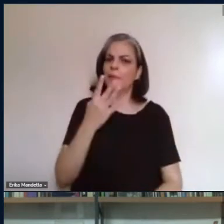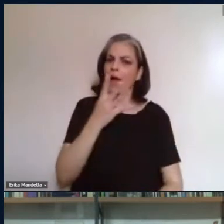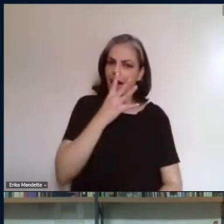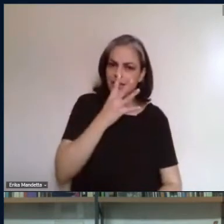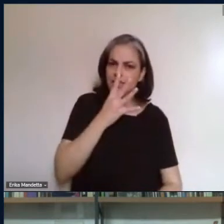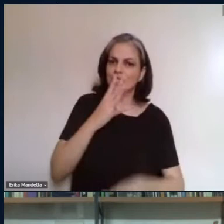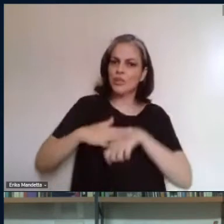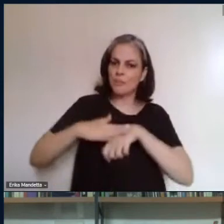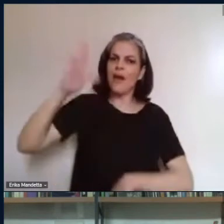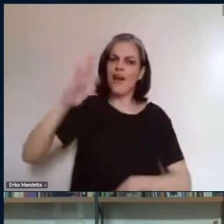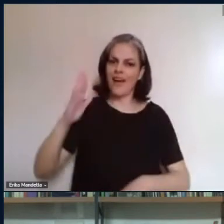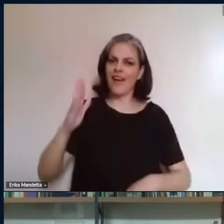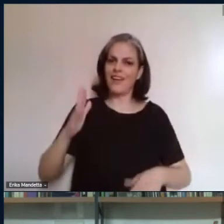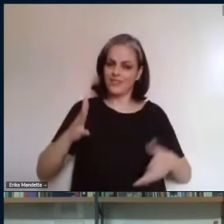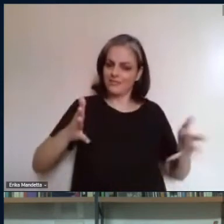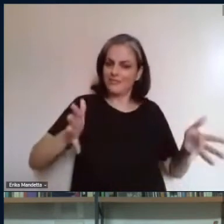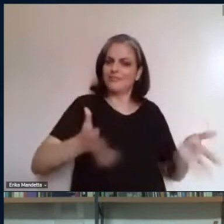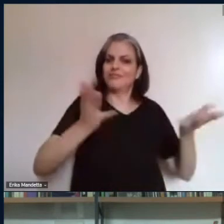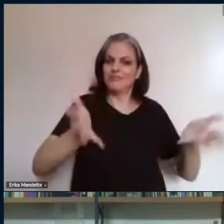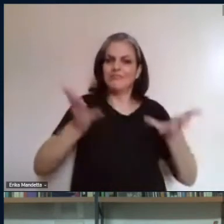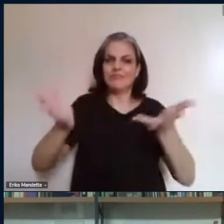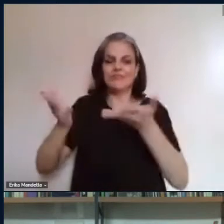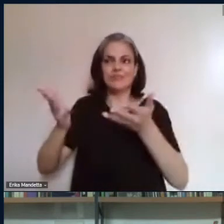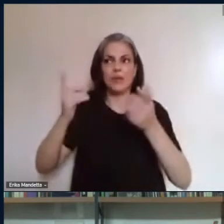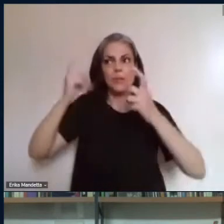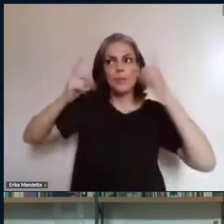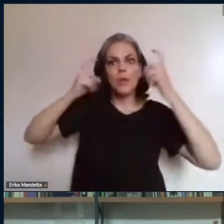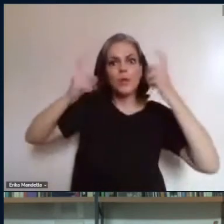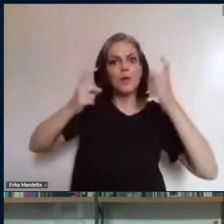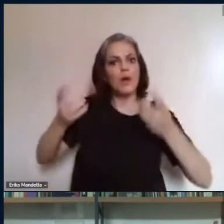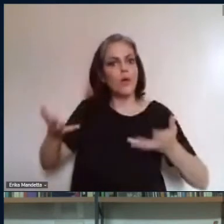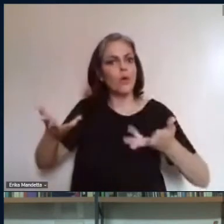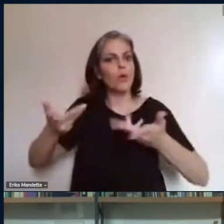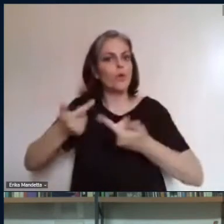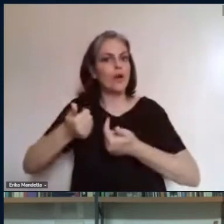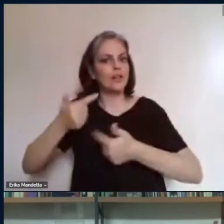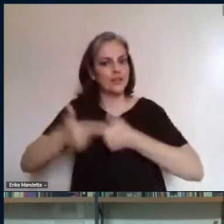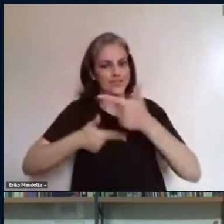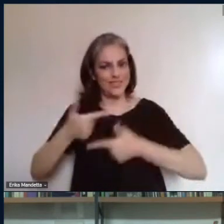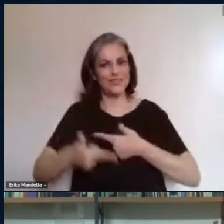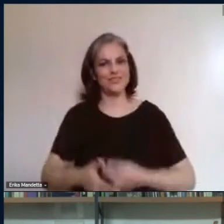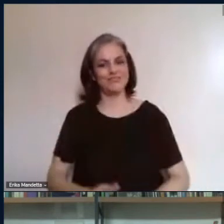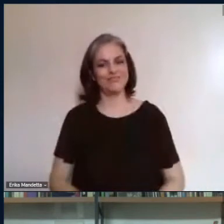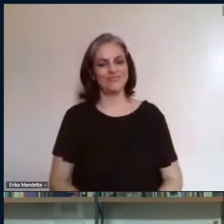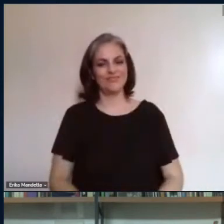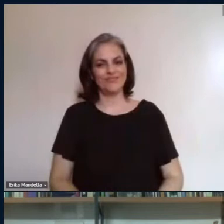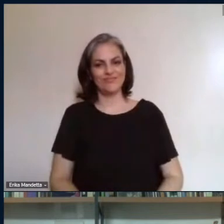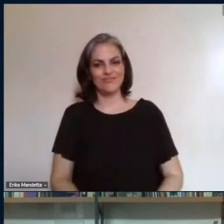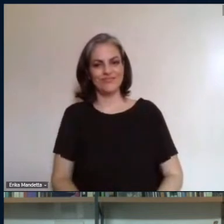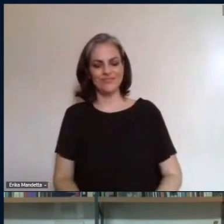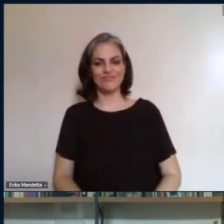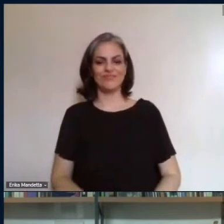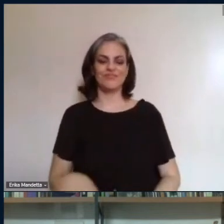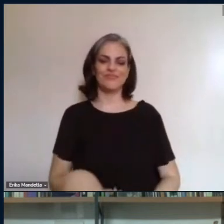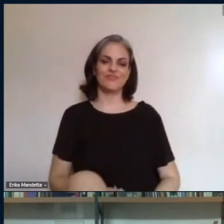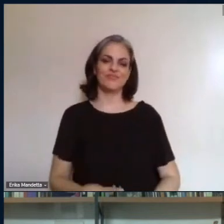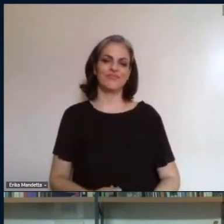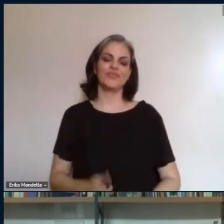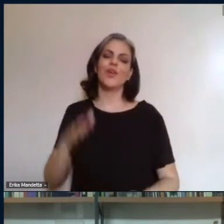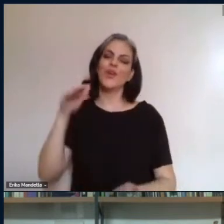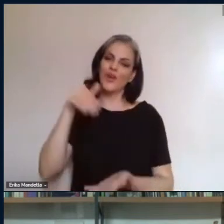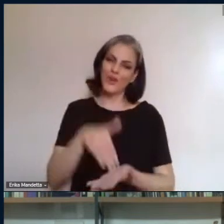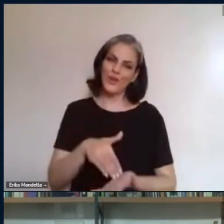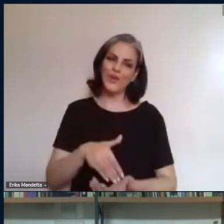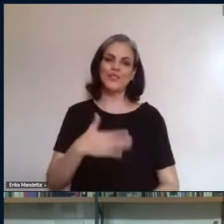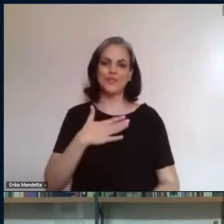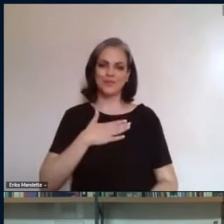essa rede que se preocupa com a qualidade do trabalho, e aí, para o último, é uma provocação